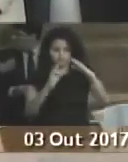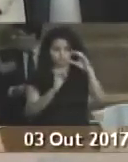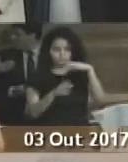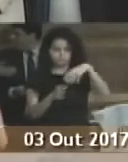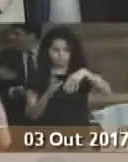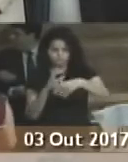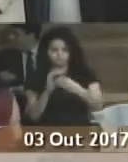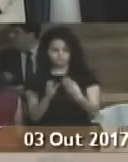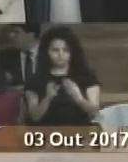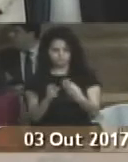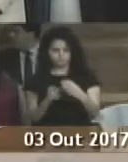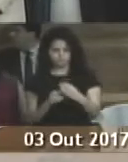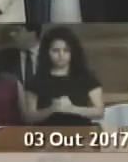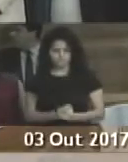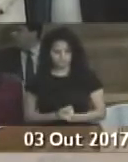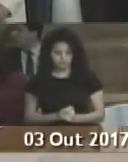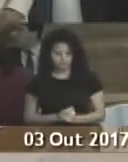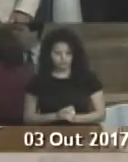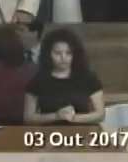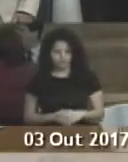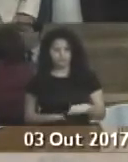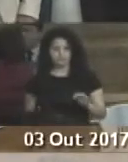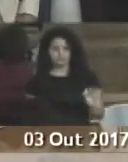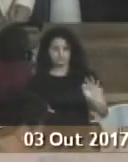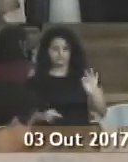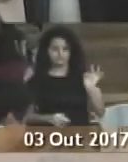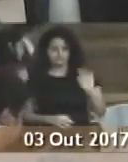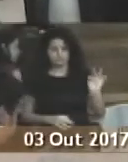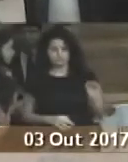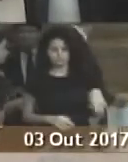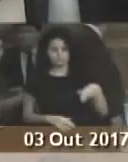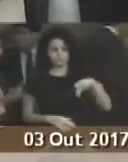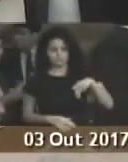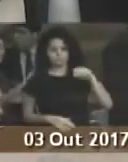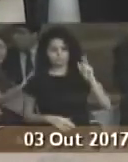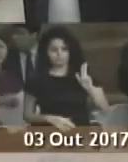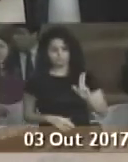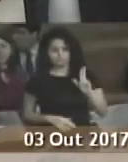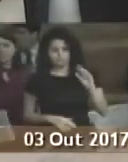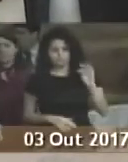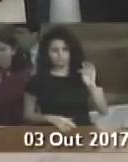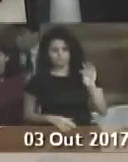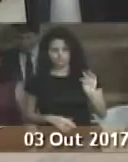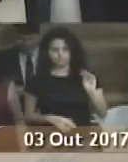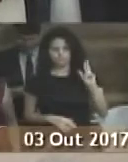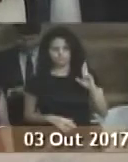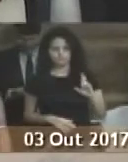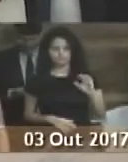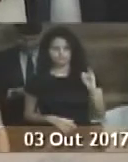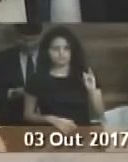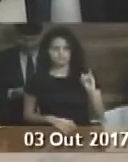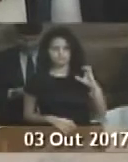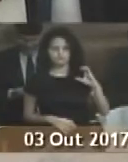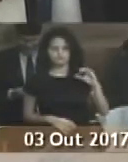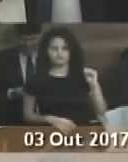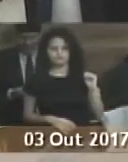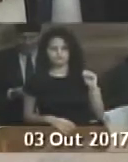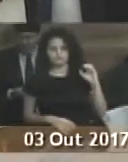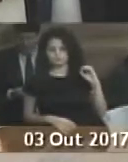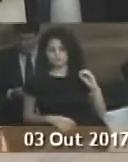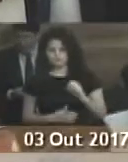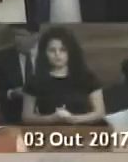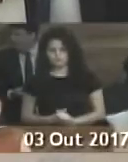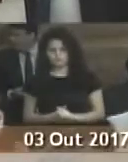de 2016, por conta da Faculdade de Nutrição, a qual cursa em Volta Redonda, teve que deixar a seleção de canoagem olímpica e